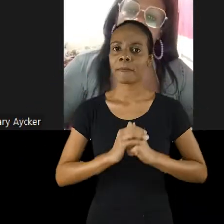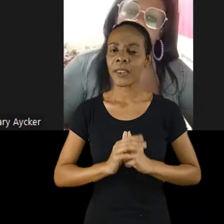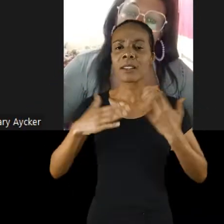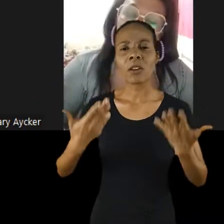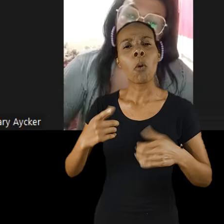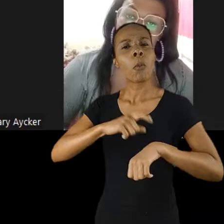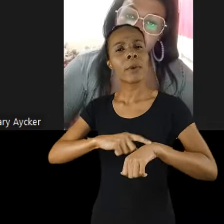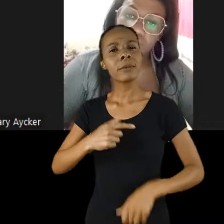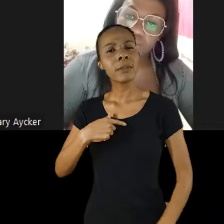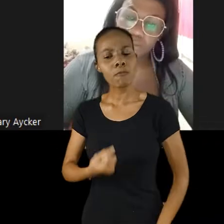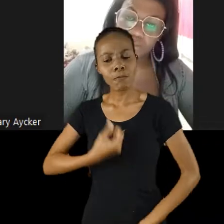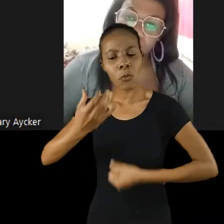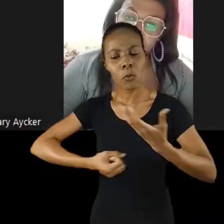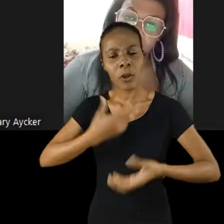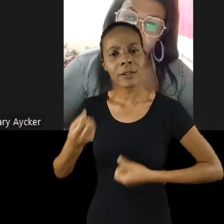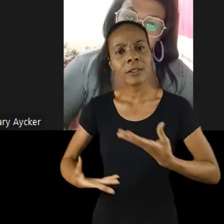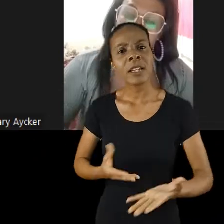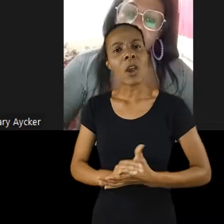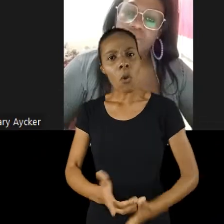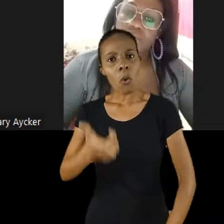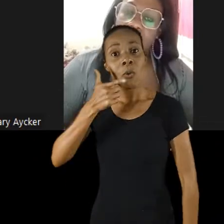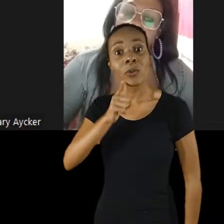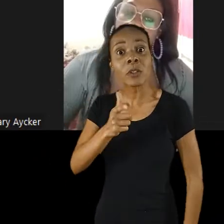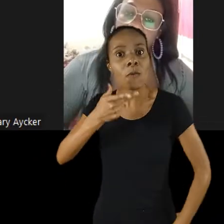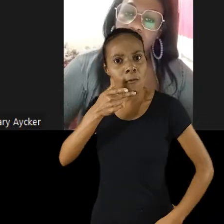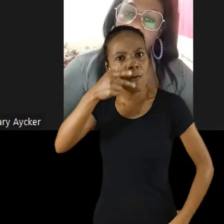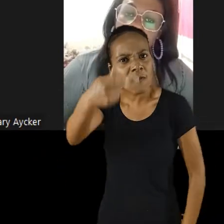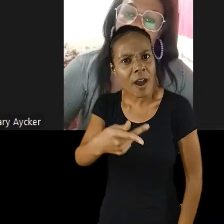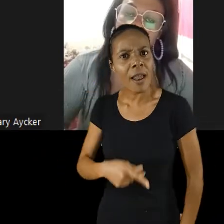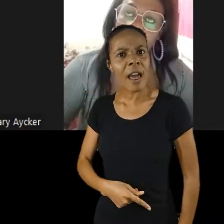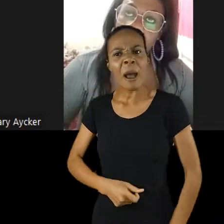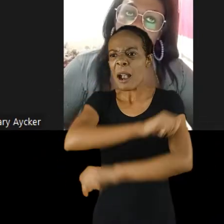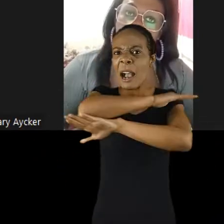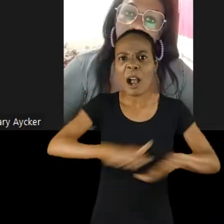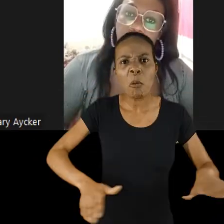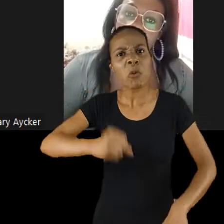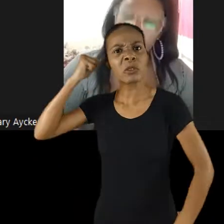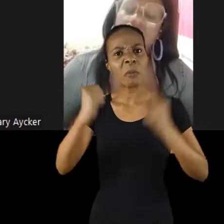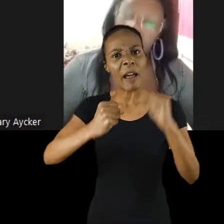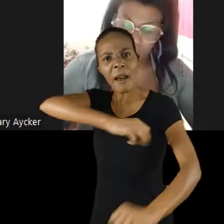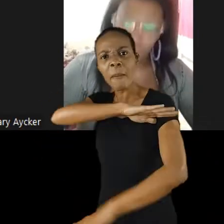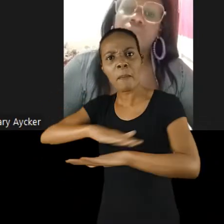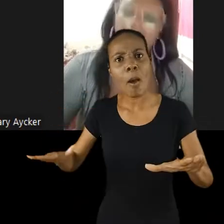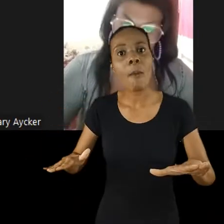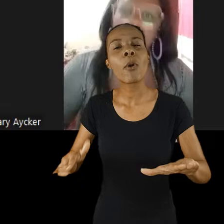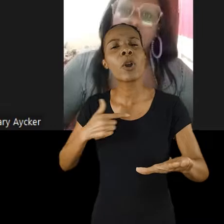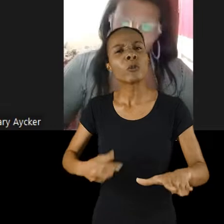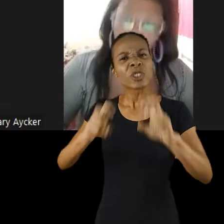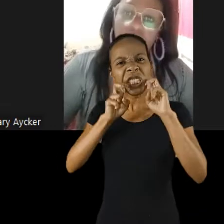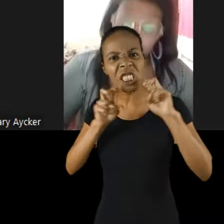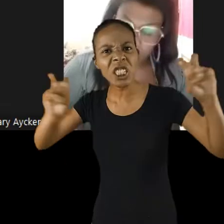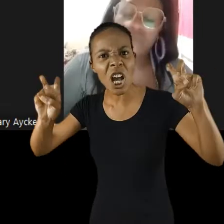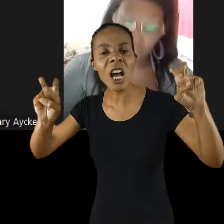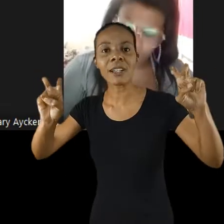Bia, consigo fazer uma poesia, quando eu consigo falar se quero, chega de me matar, eu estou pedindo socorro, eu consigo existir.